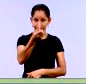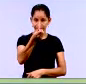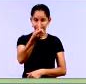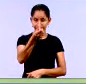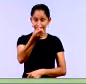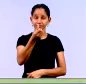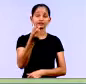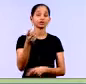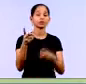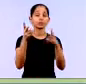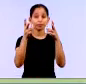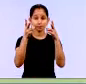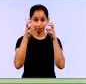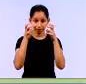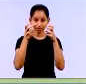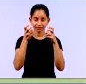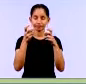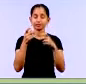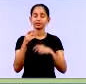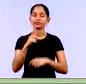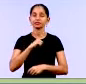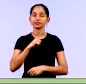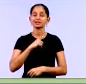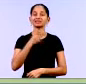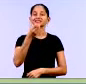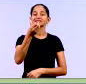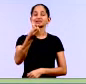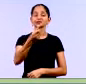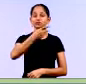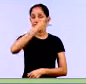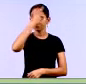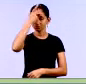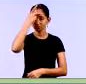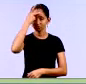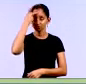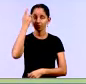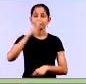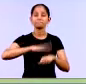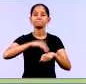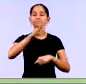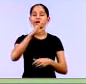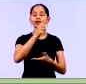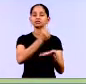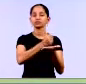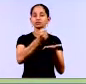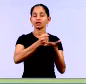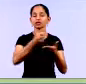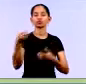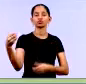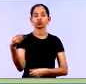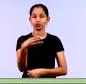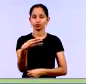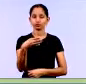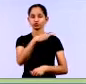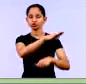Então, observem que eu vou necessitar de 6 funcionários ainda,